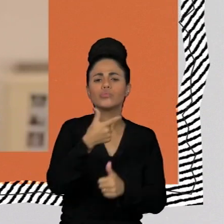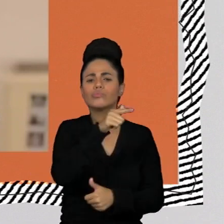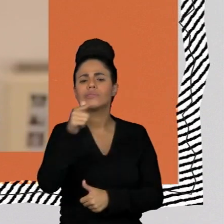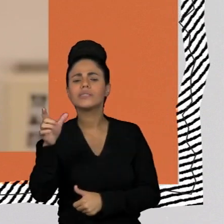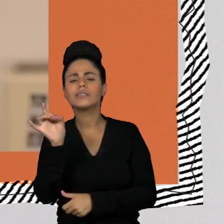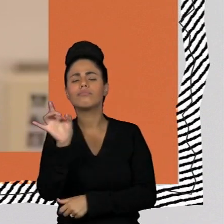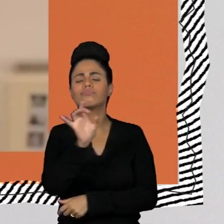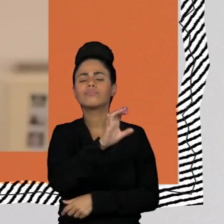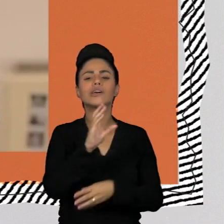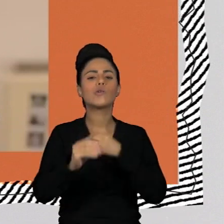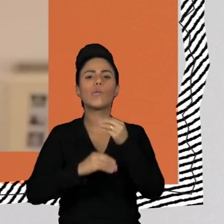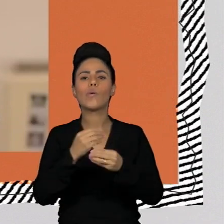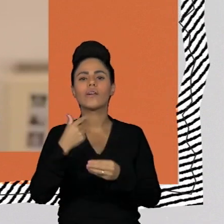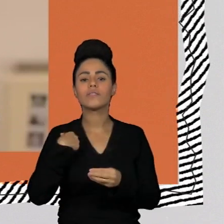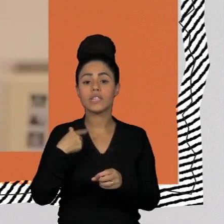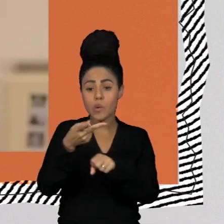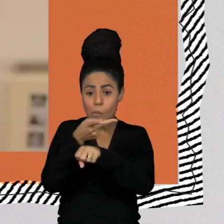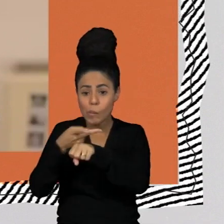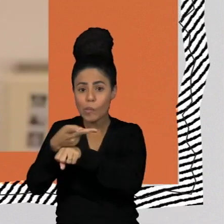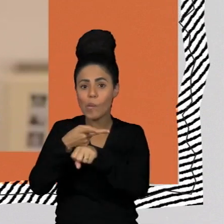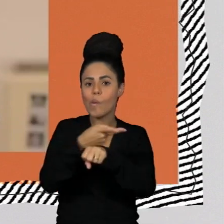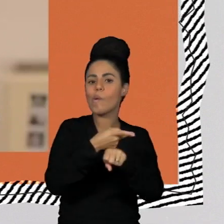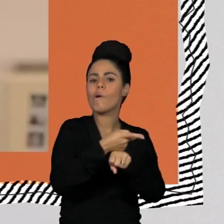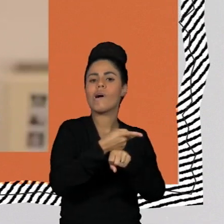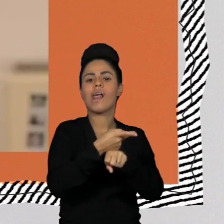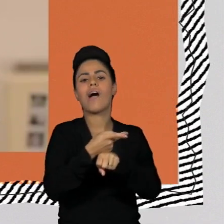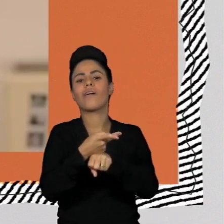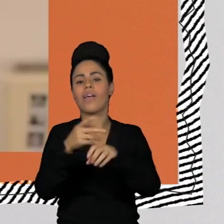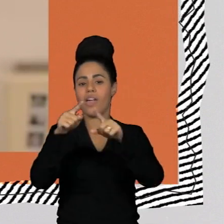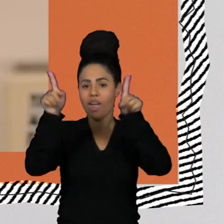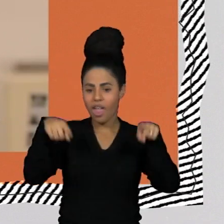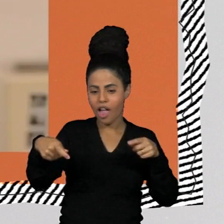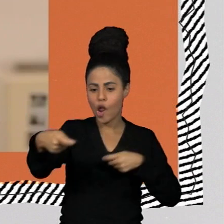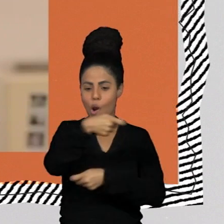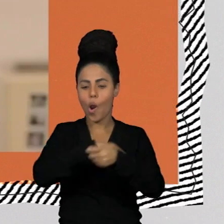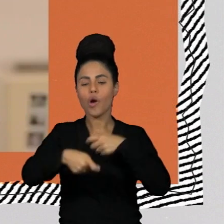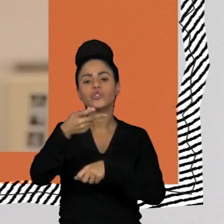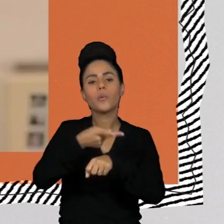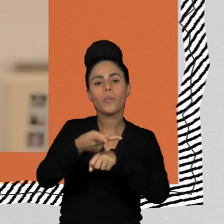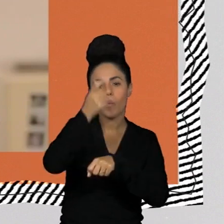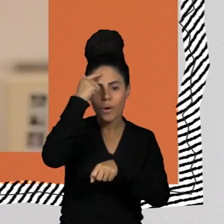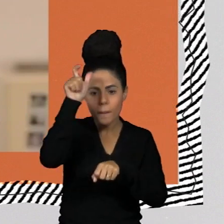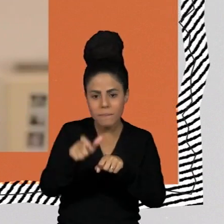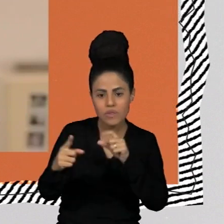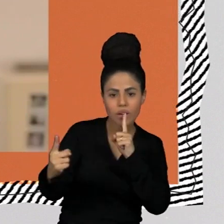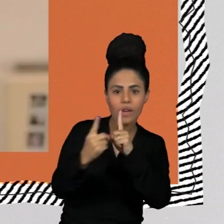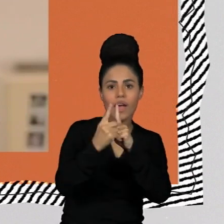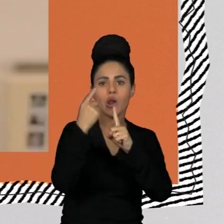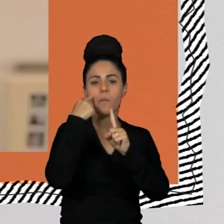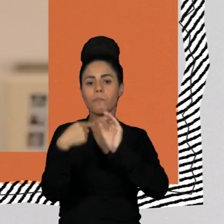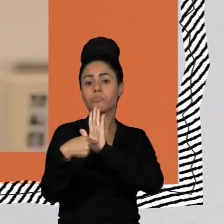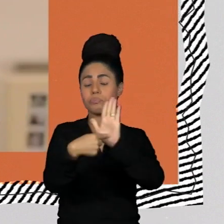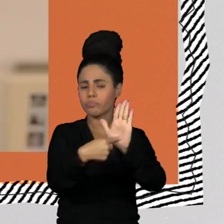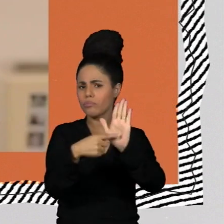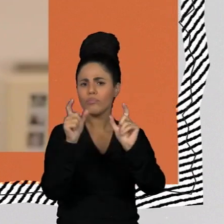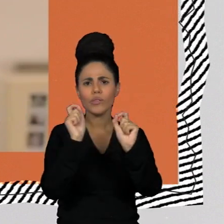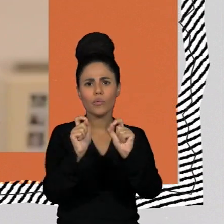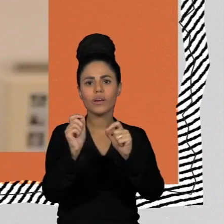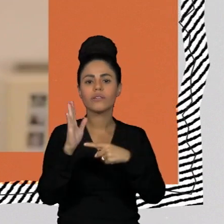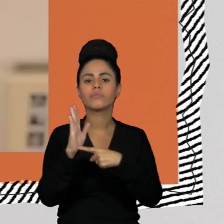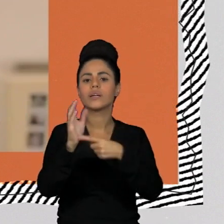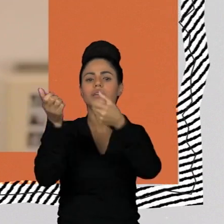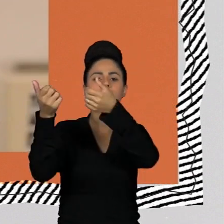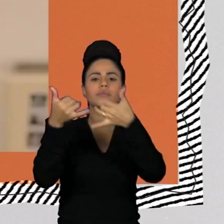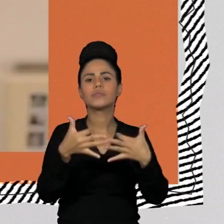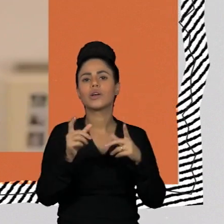brinquedo, é só você procurar uma das nossas lojas, procurar o vendedor, até mostrar esse filme para eles, que eles te compram. Olha,